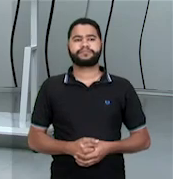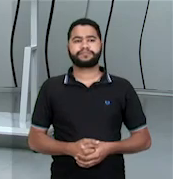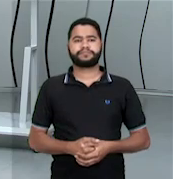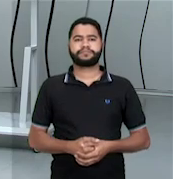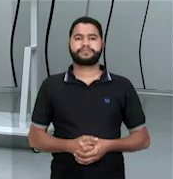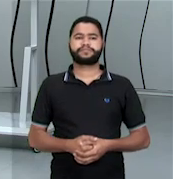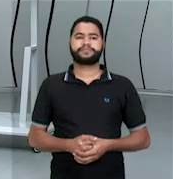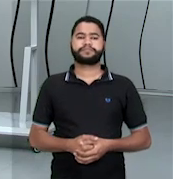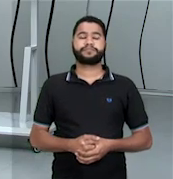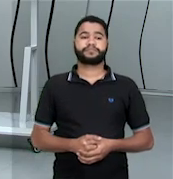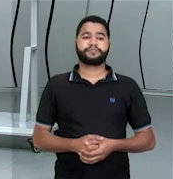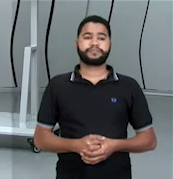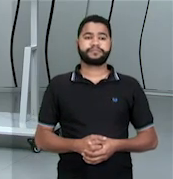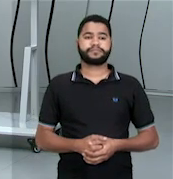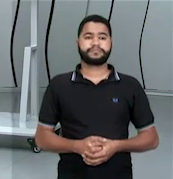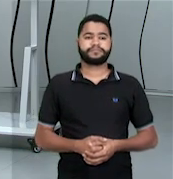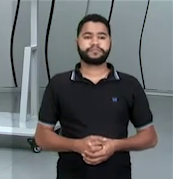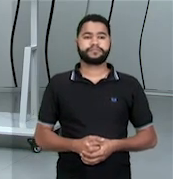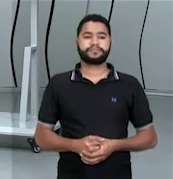ok?